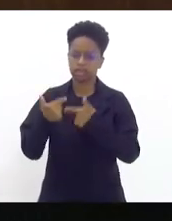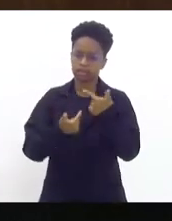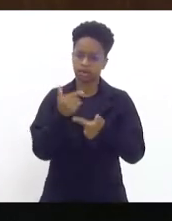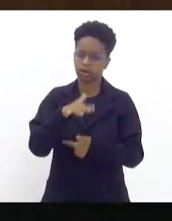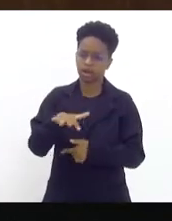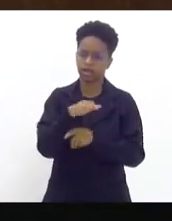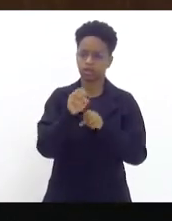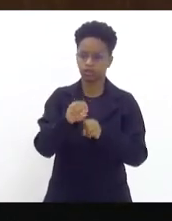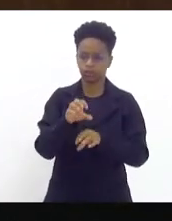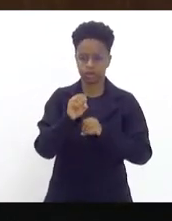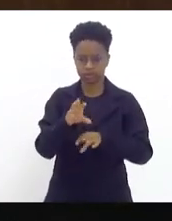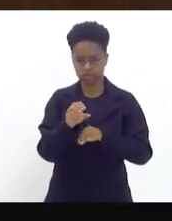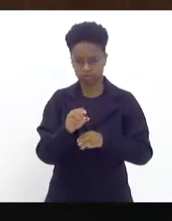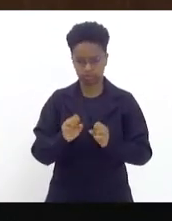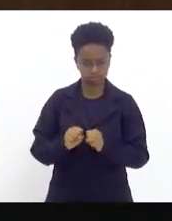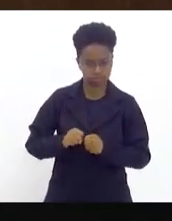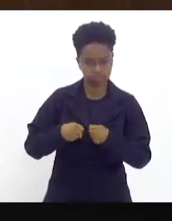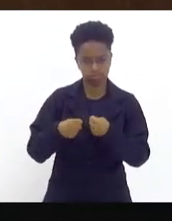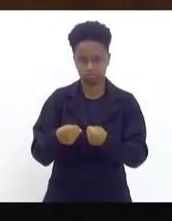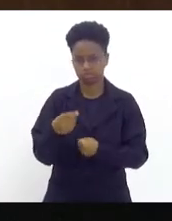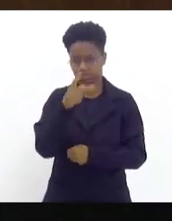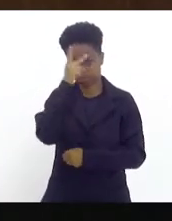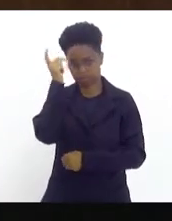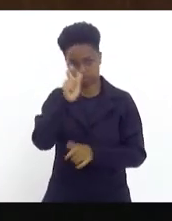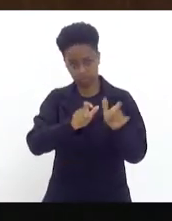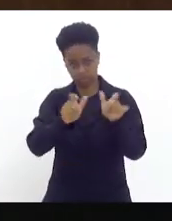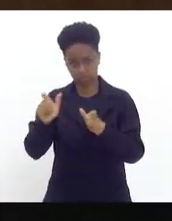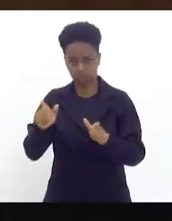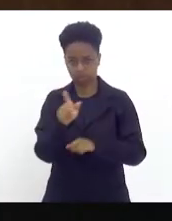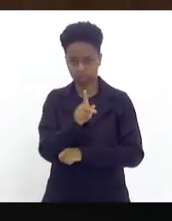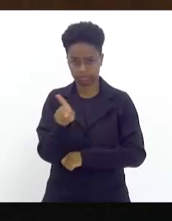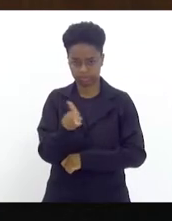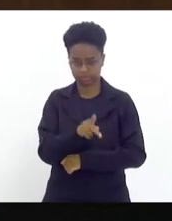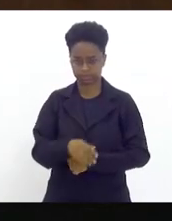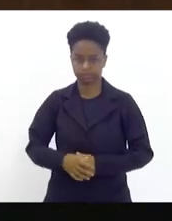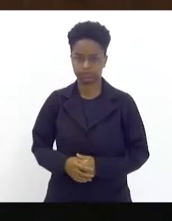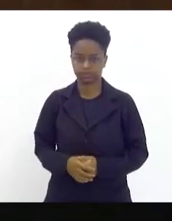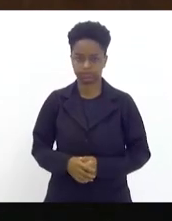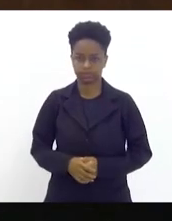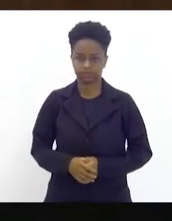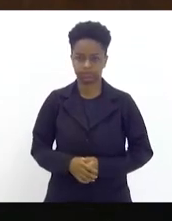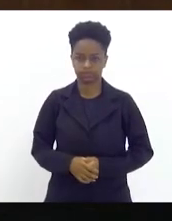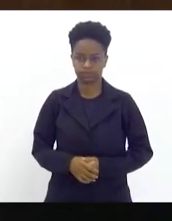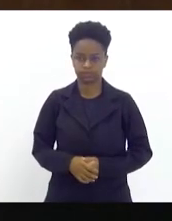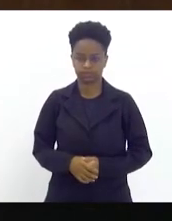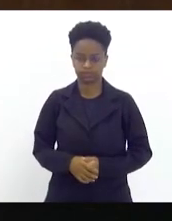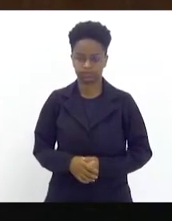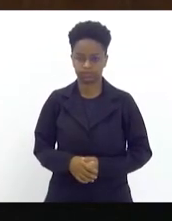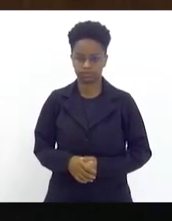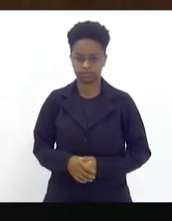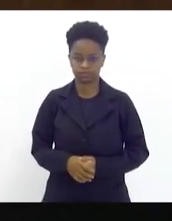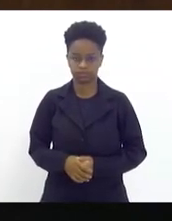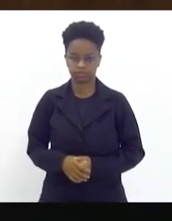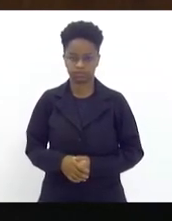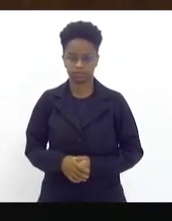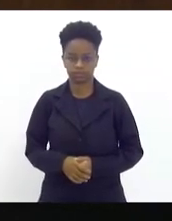de educação que é prestado por essas pessoas os professores magistrado